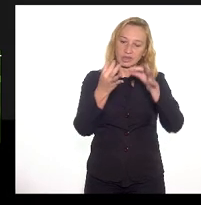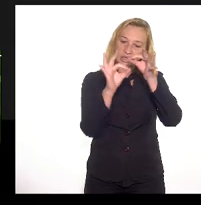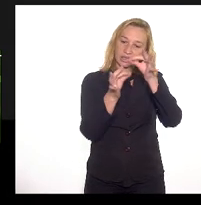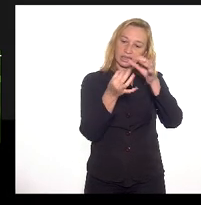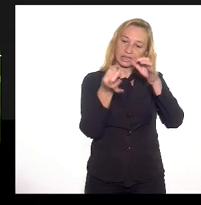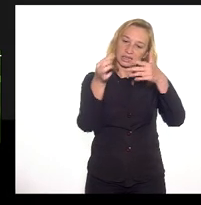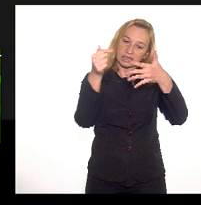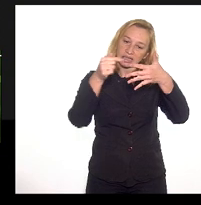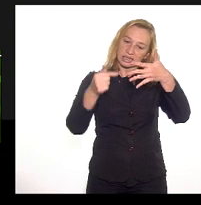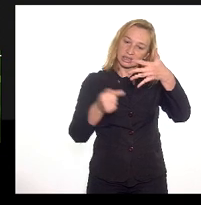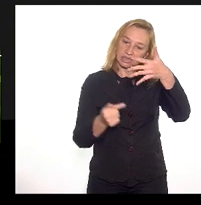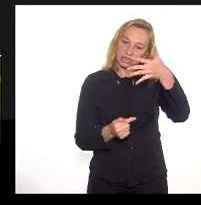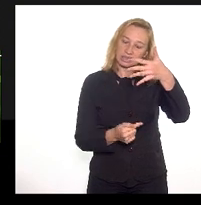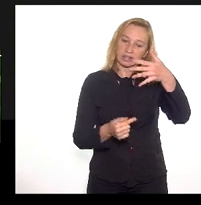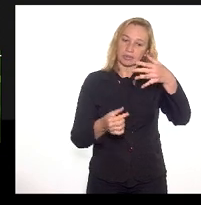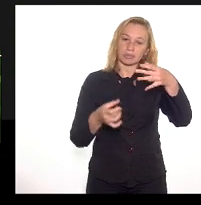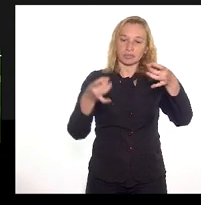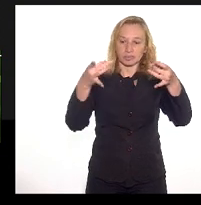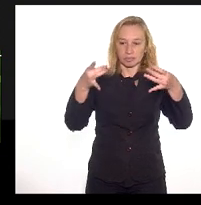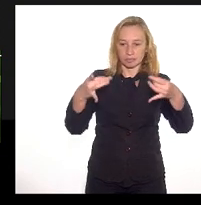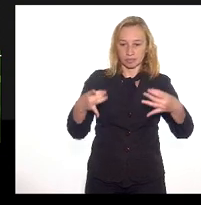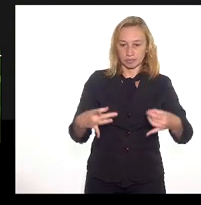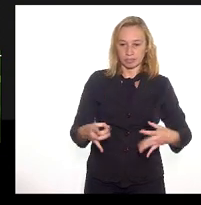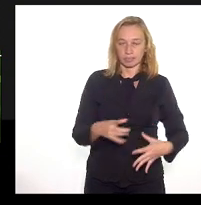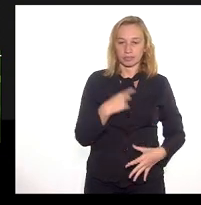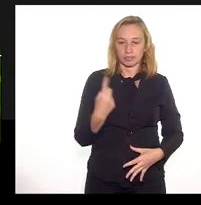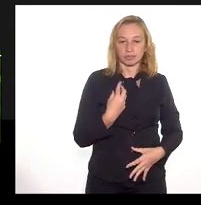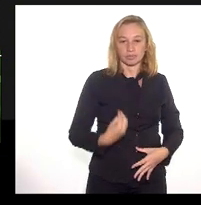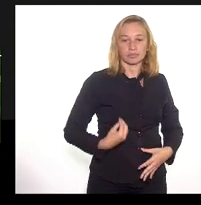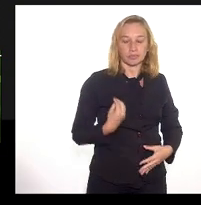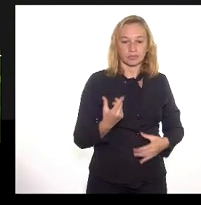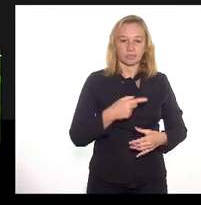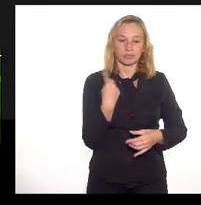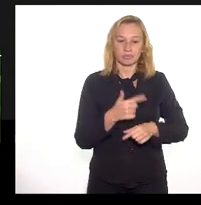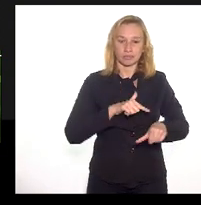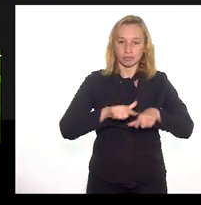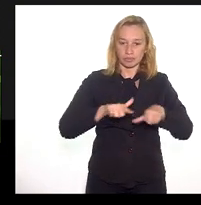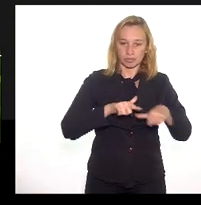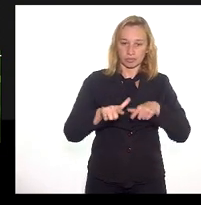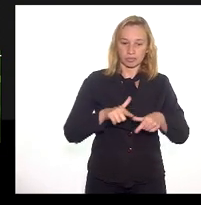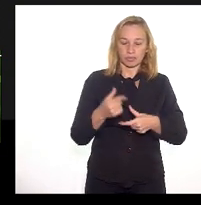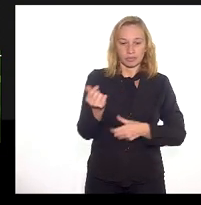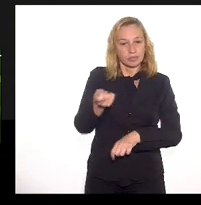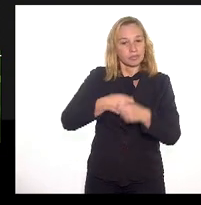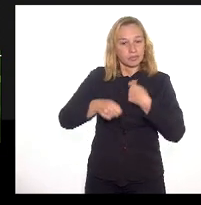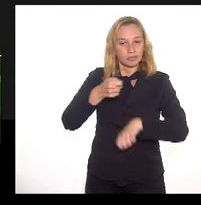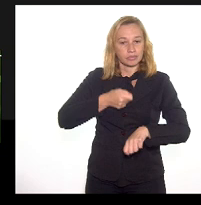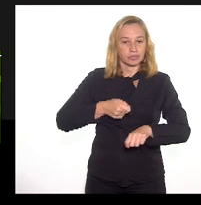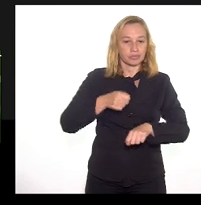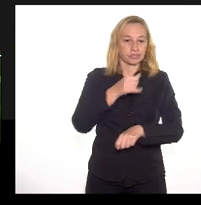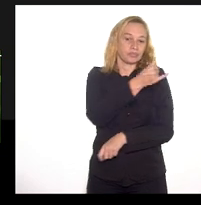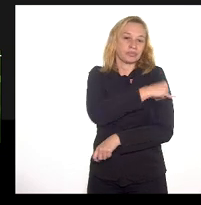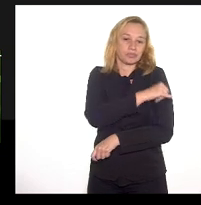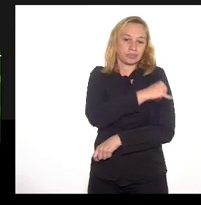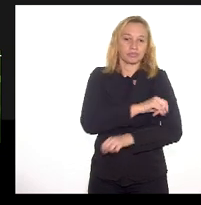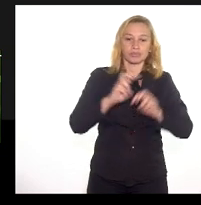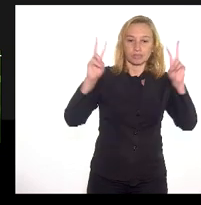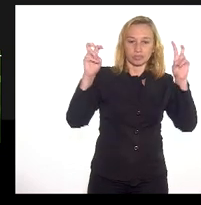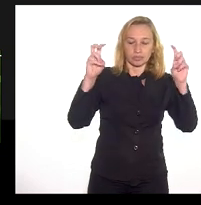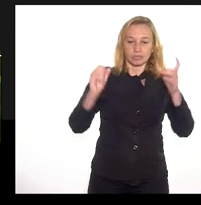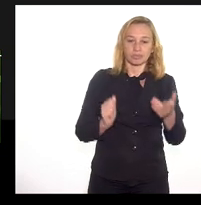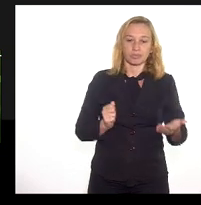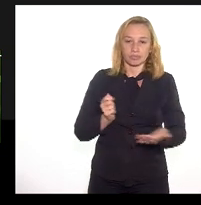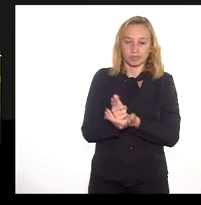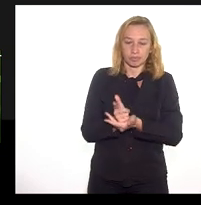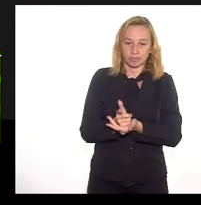sobre essa nossa presença e essa nossa posição na economia do Rio de Janeiro, inclusive na questão do pagamento